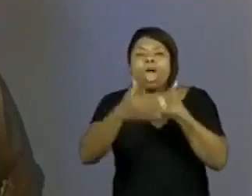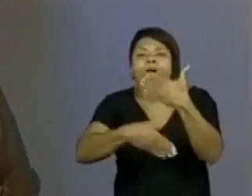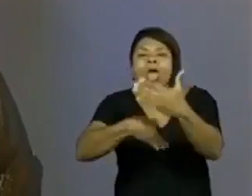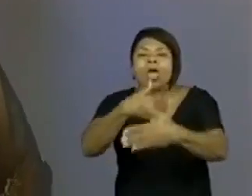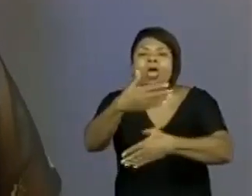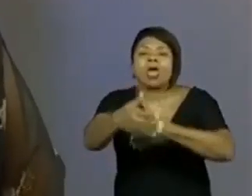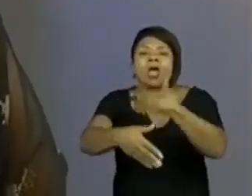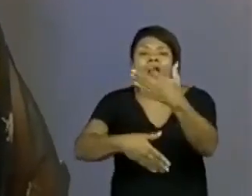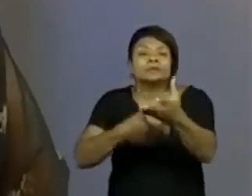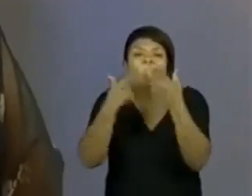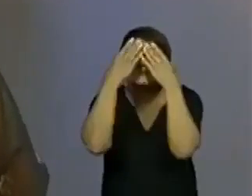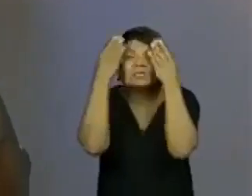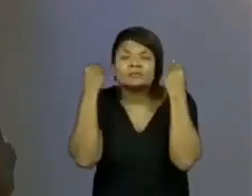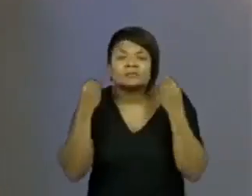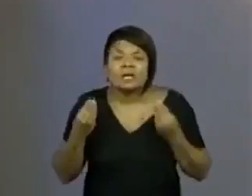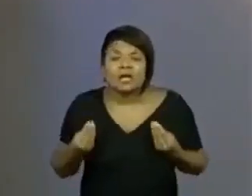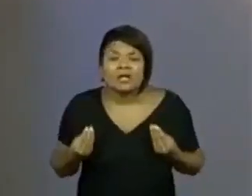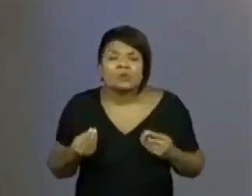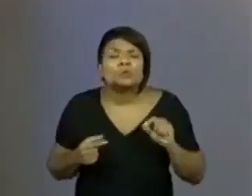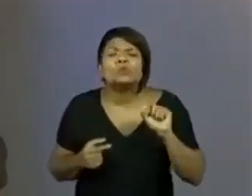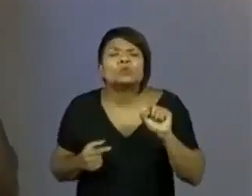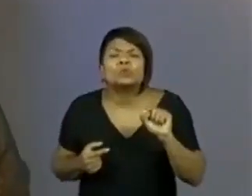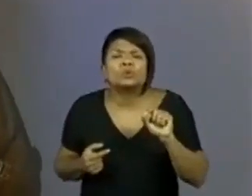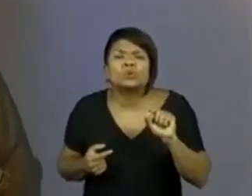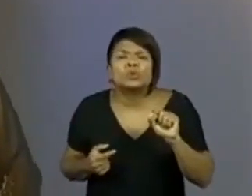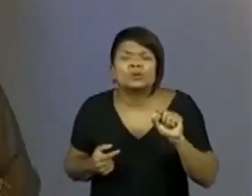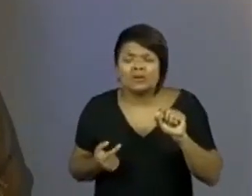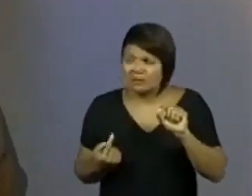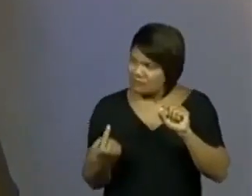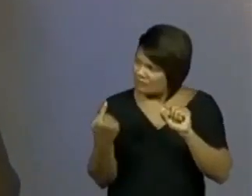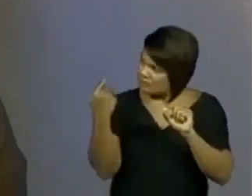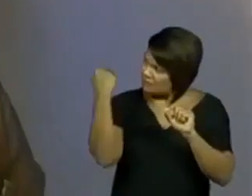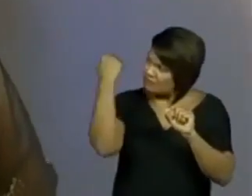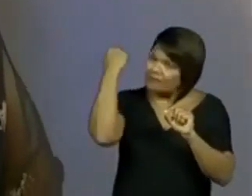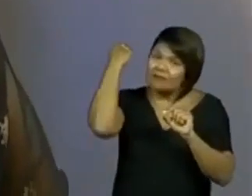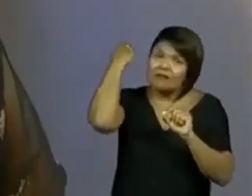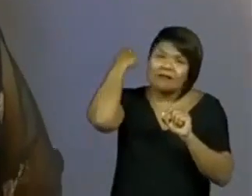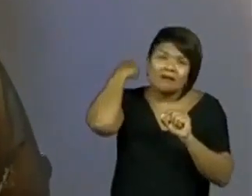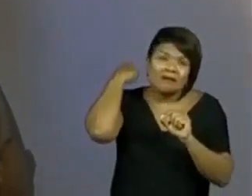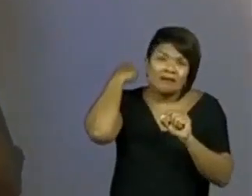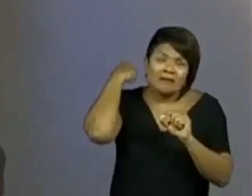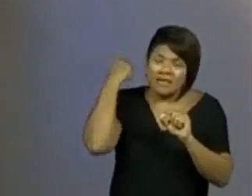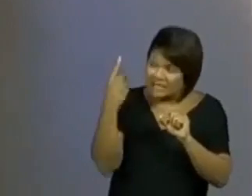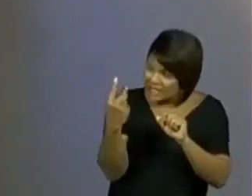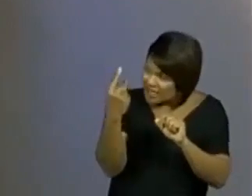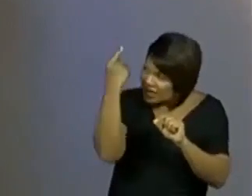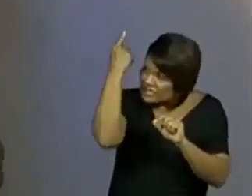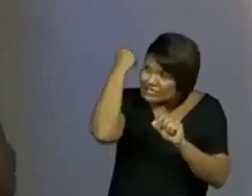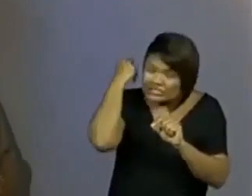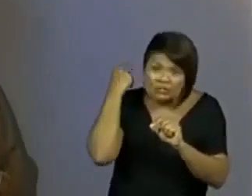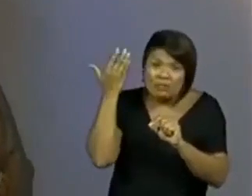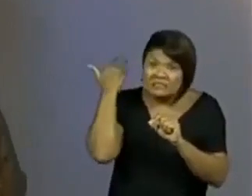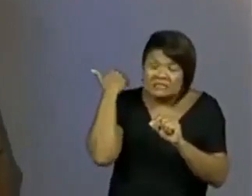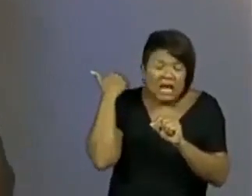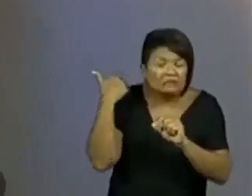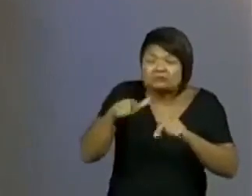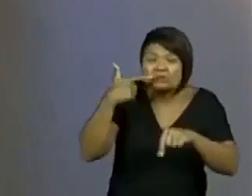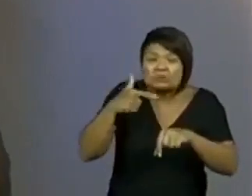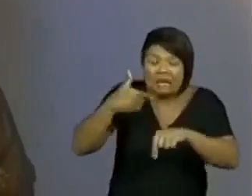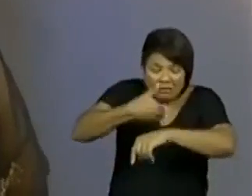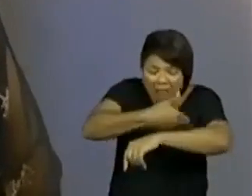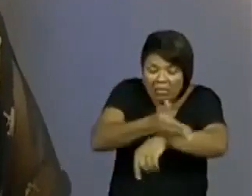Eles se esqueceram que um dia, num tempo nem antigo nem passado, porque naquele tempo nem tempo